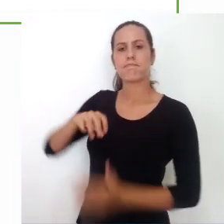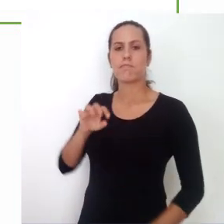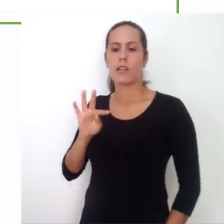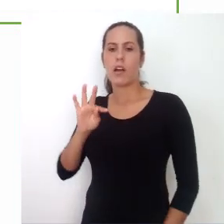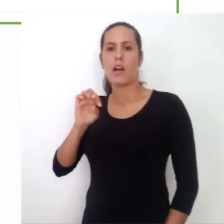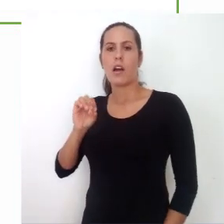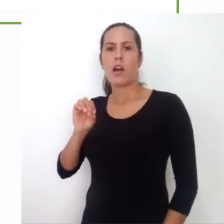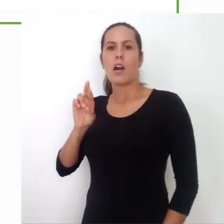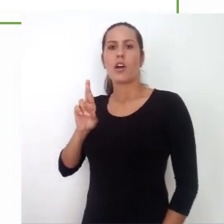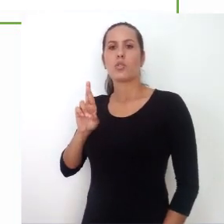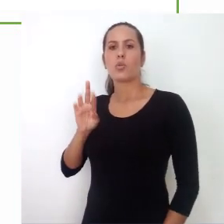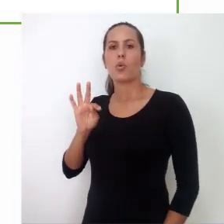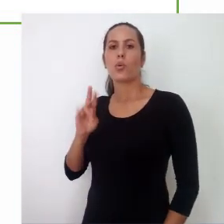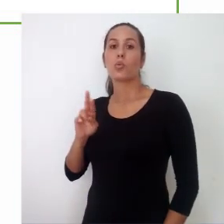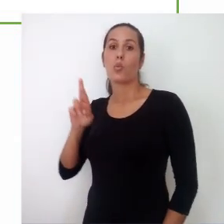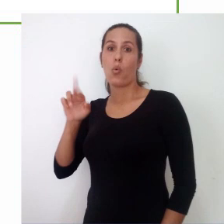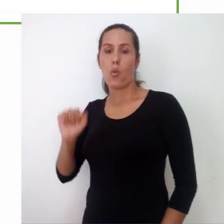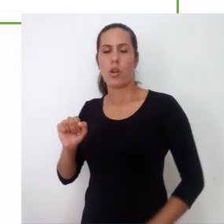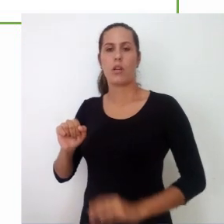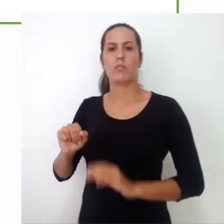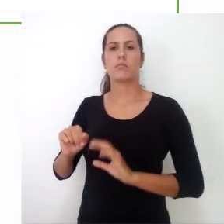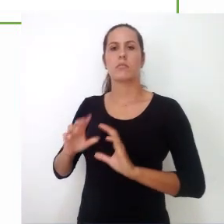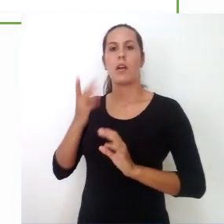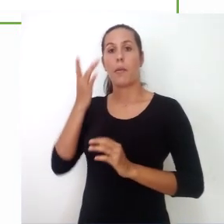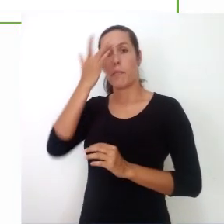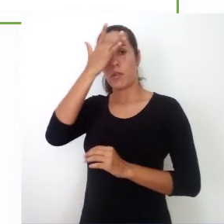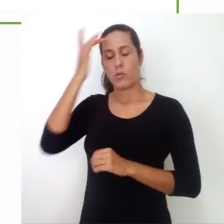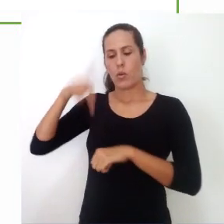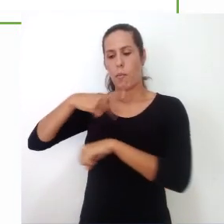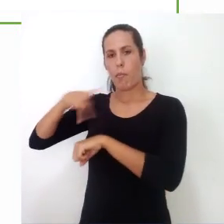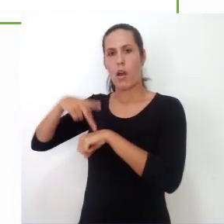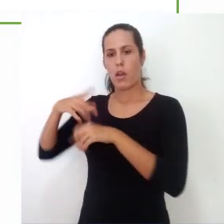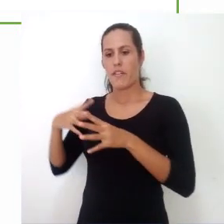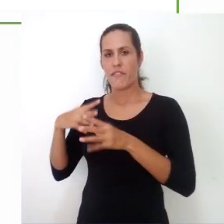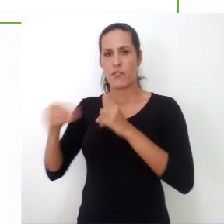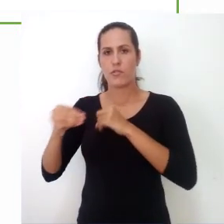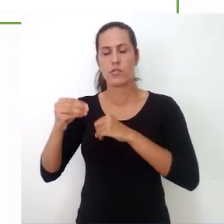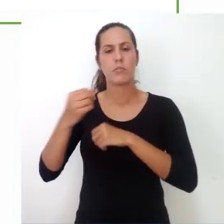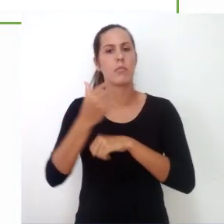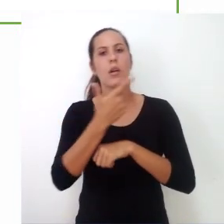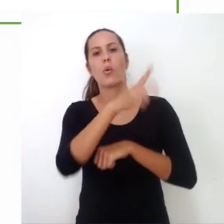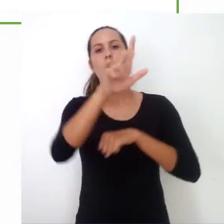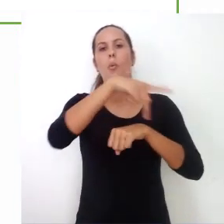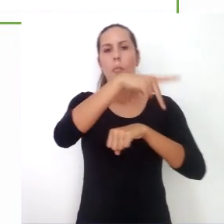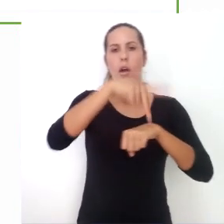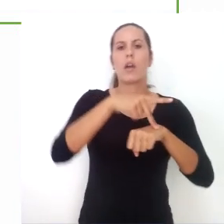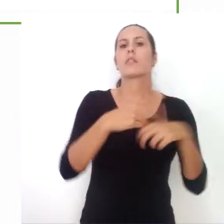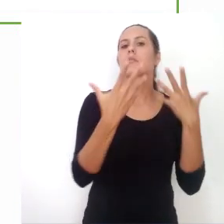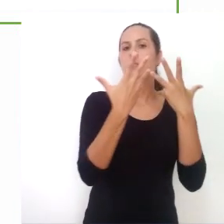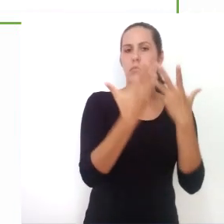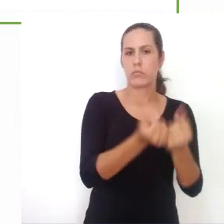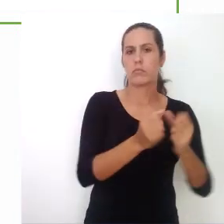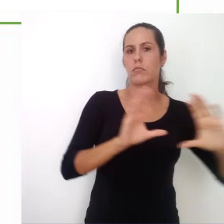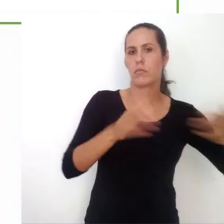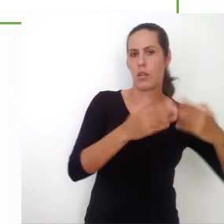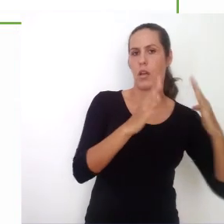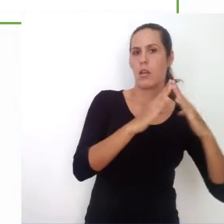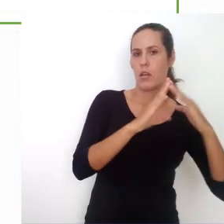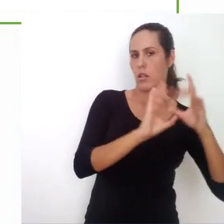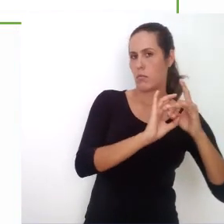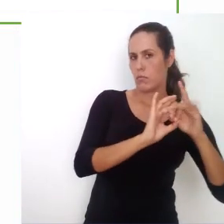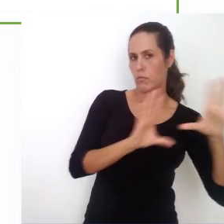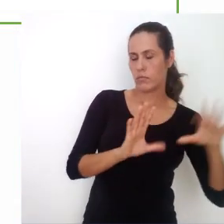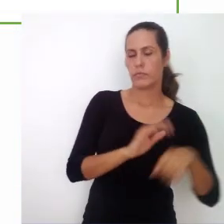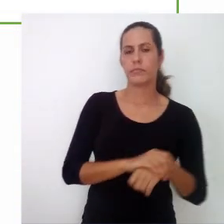o asilo para indivíduos perseguidos, no caso os imigrantes, nós observamos diariamente, quase que diariamente,